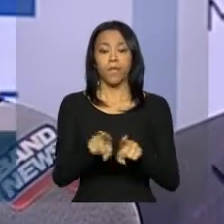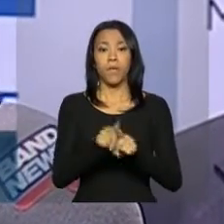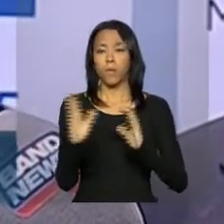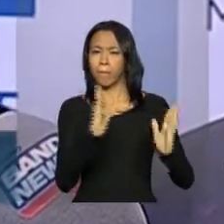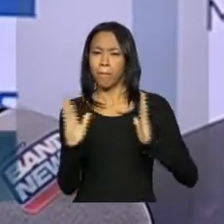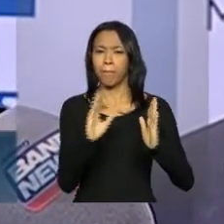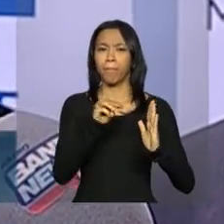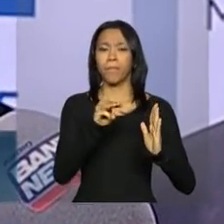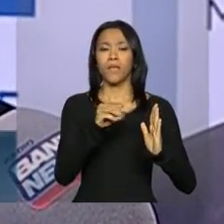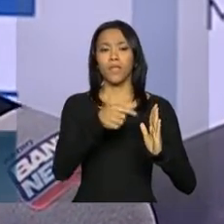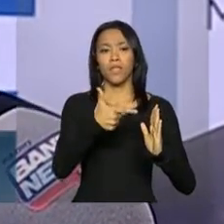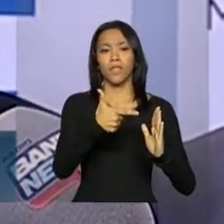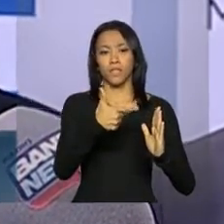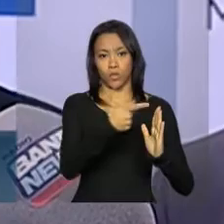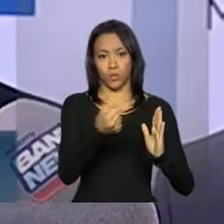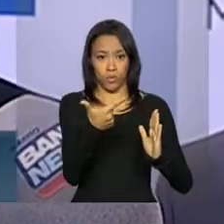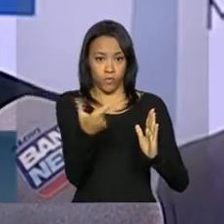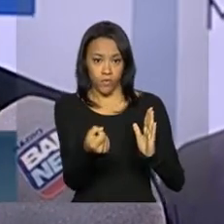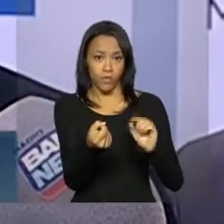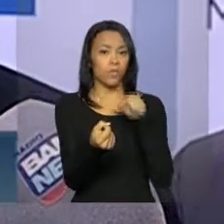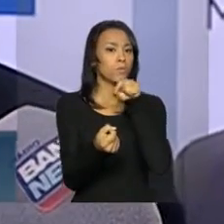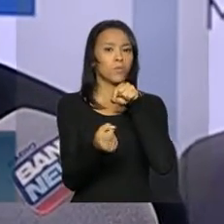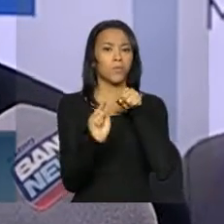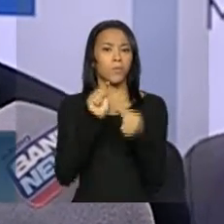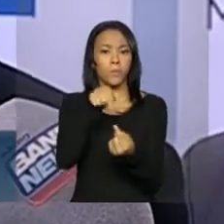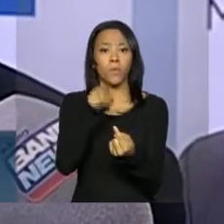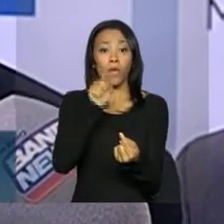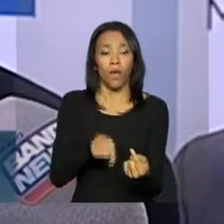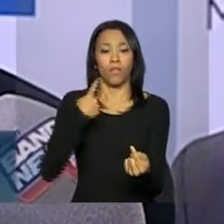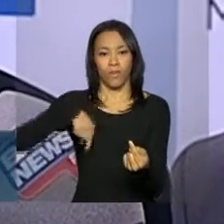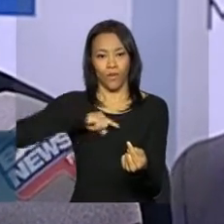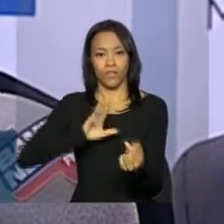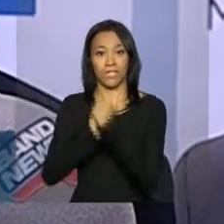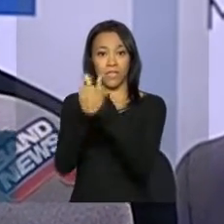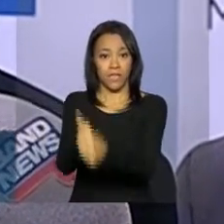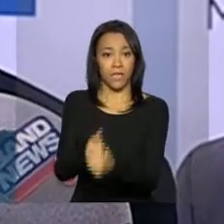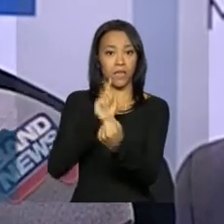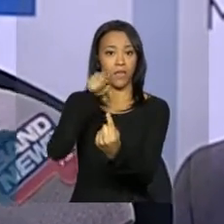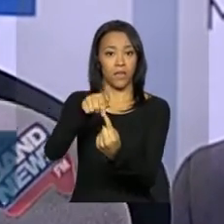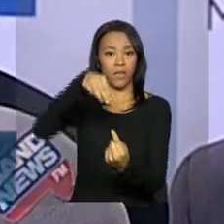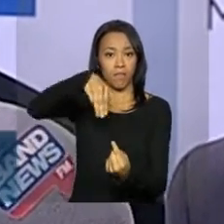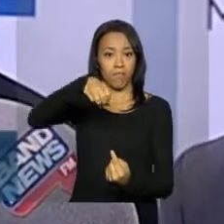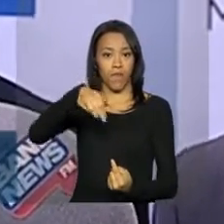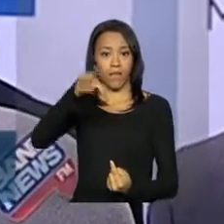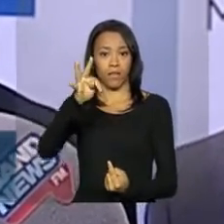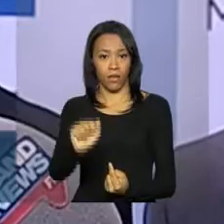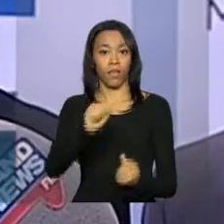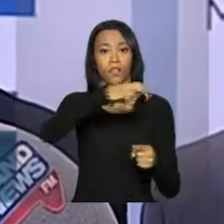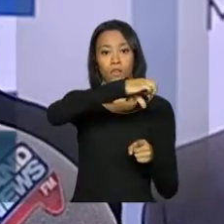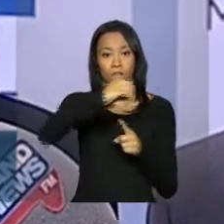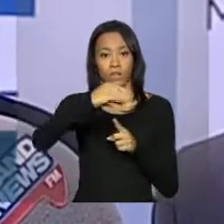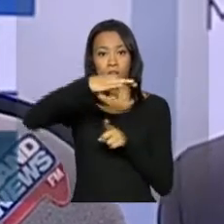em 2020, em que nós iremos cumprir a meta 90, 90,